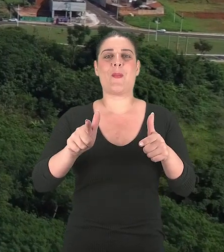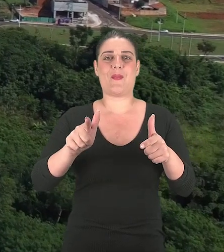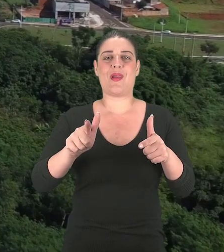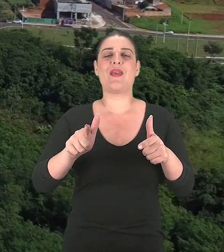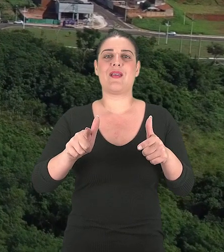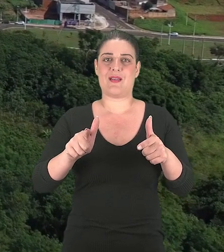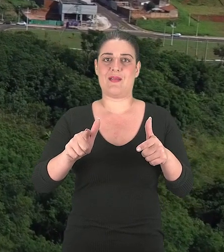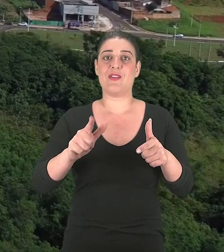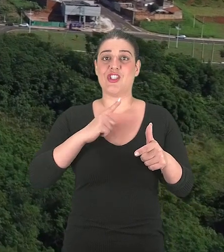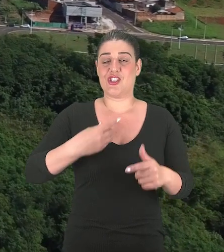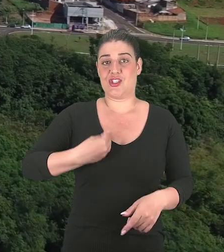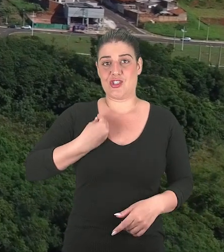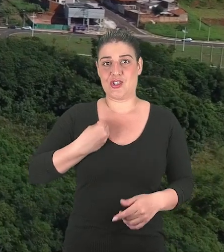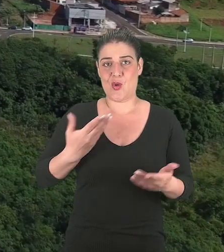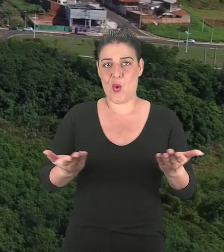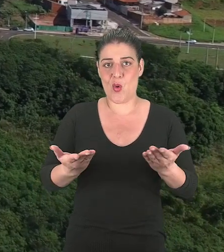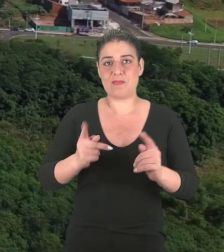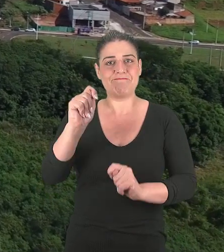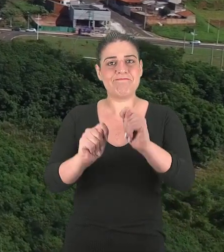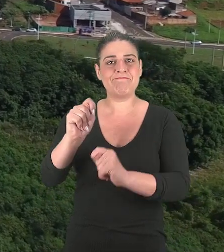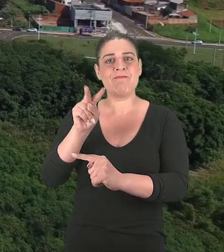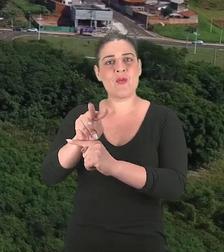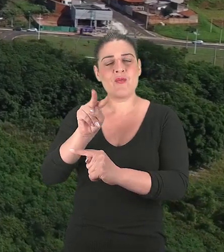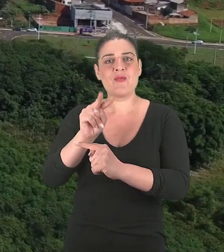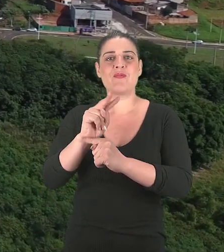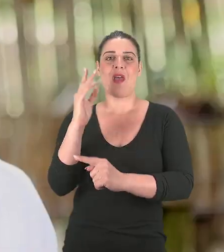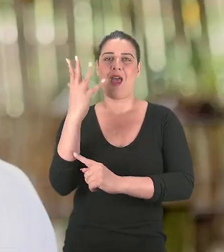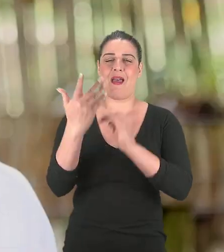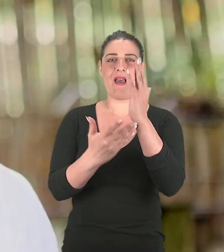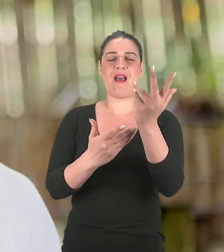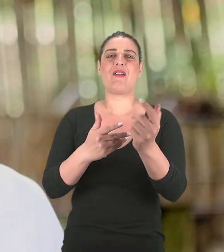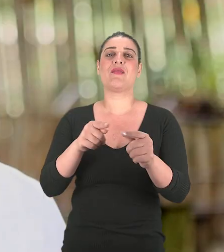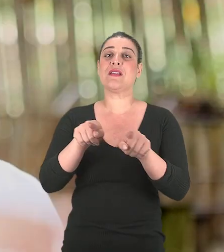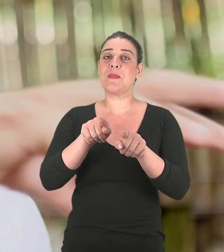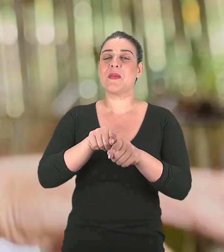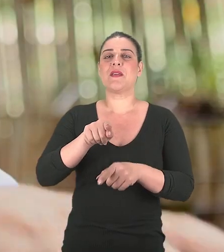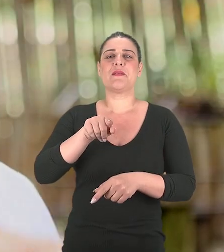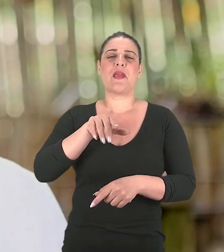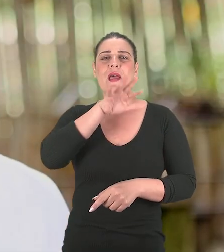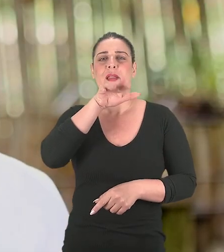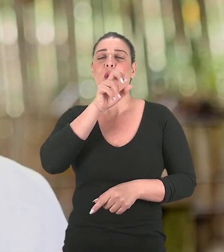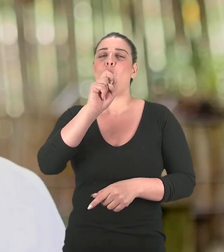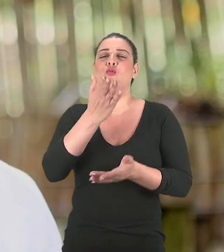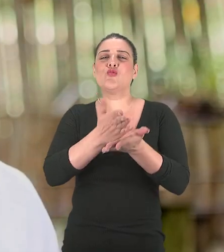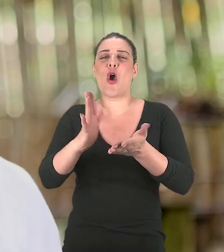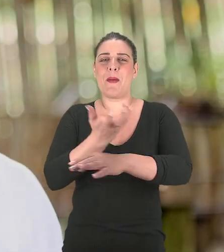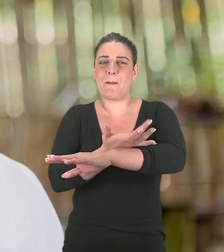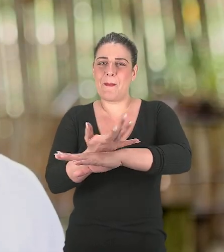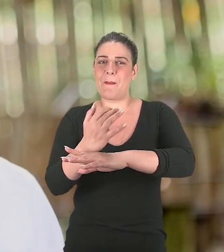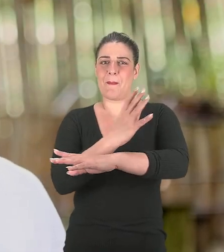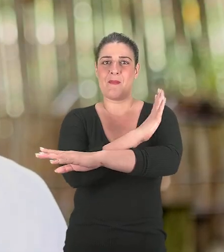que a gente existe hoje para a conservação dessas espécies, desses biomas ou desses remanescentes